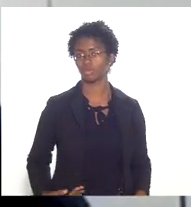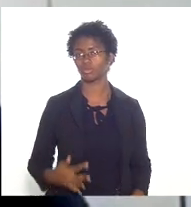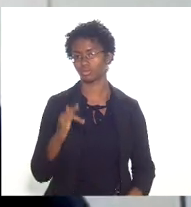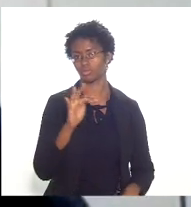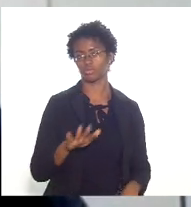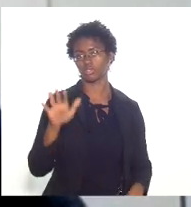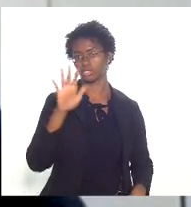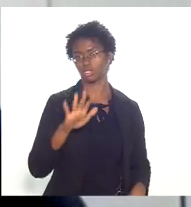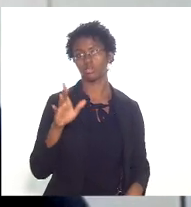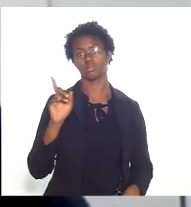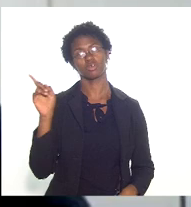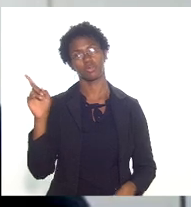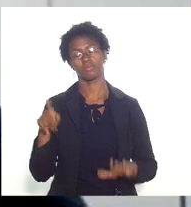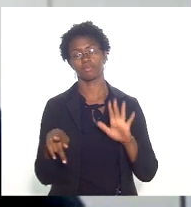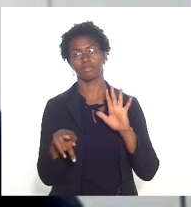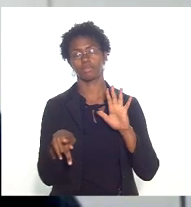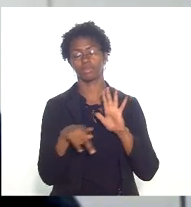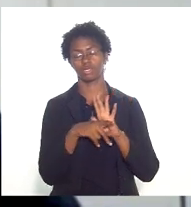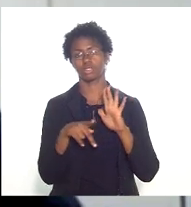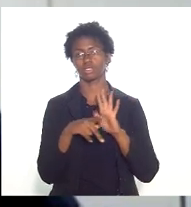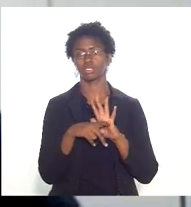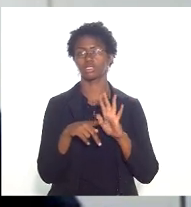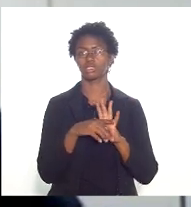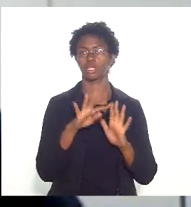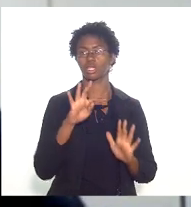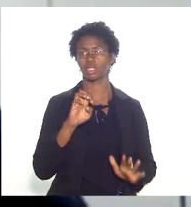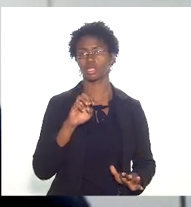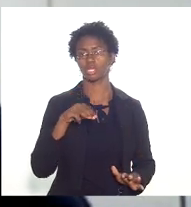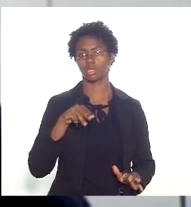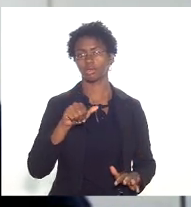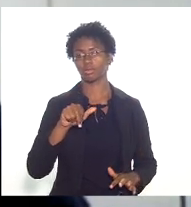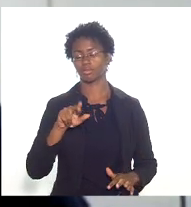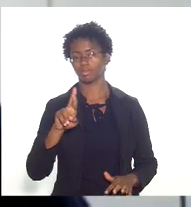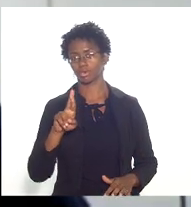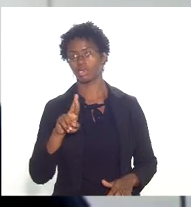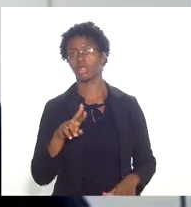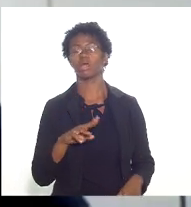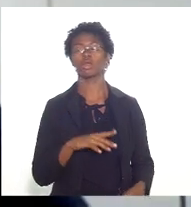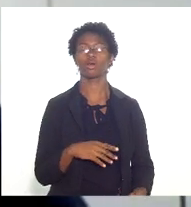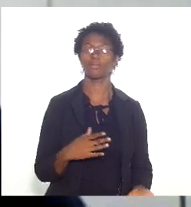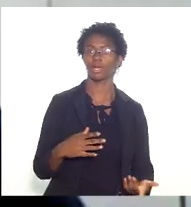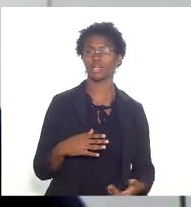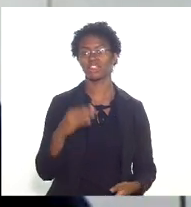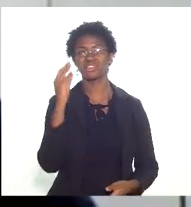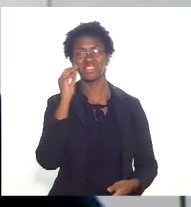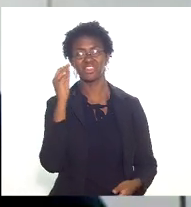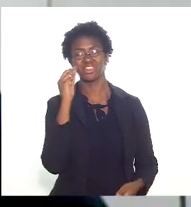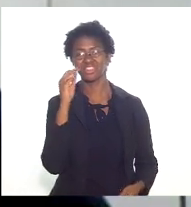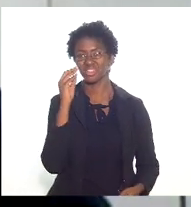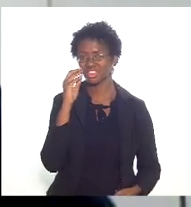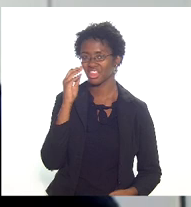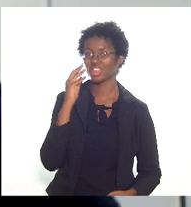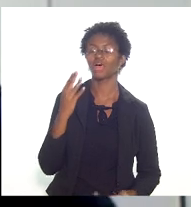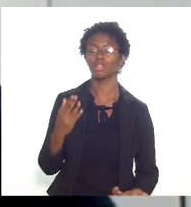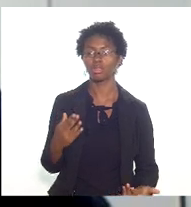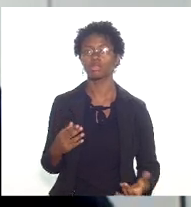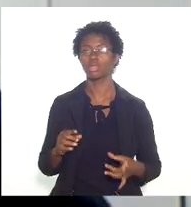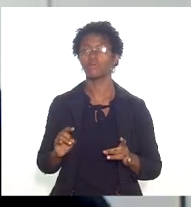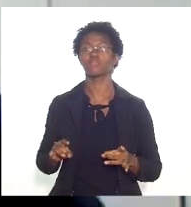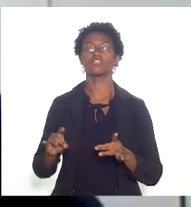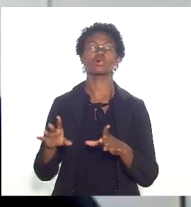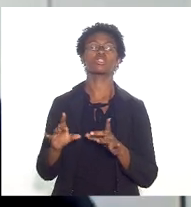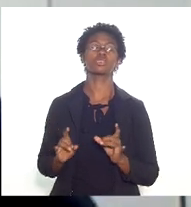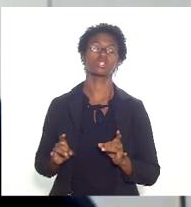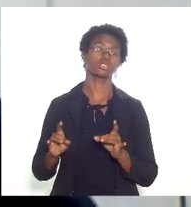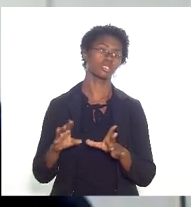gestão é do Michel Temer começa um processo de chantagem para forçar a privatização da Cedae uma atualização